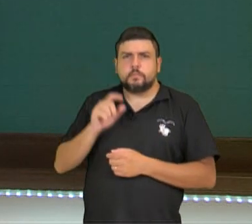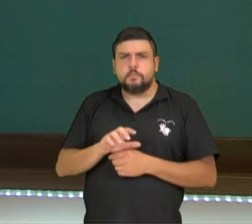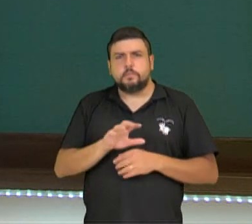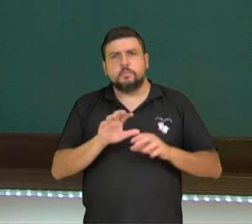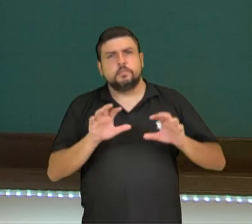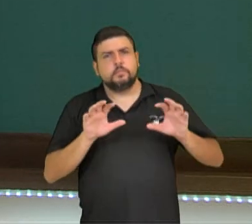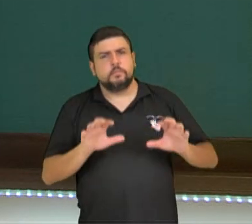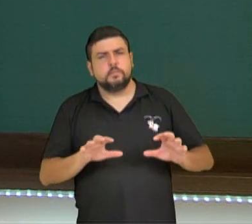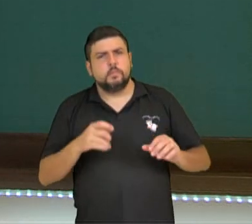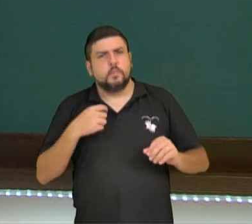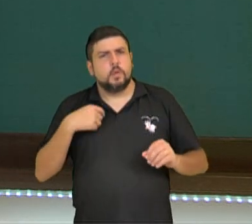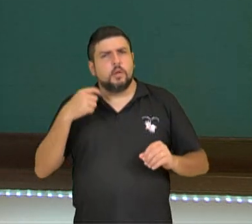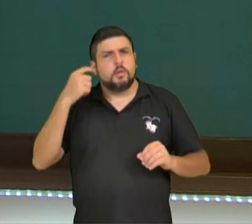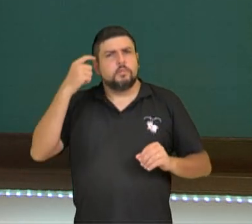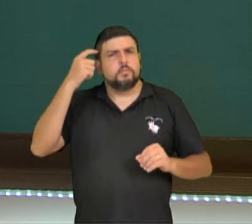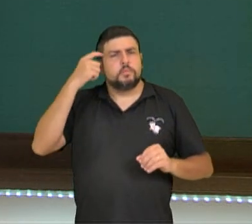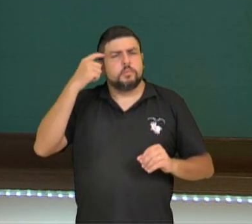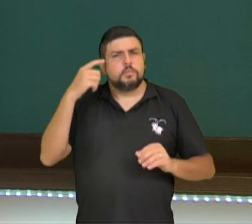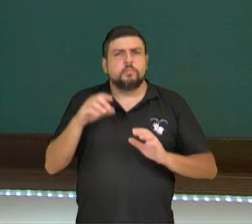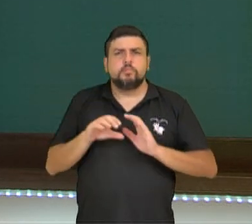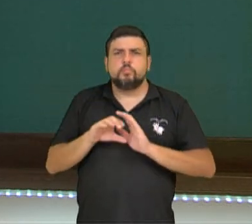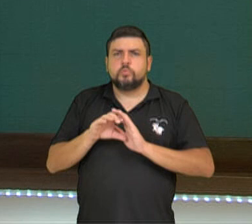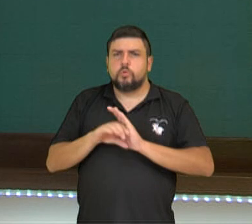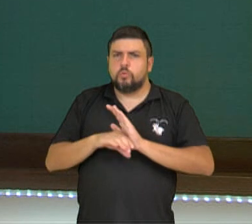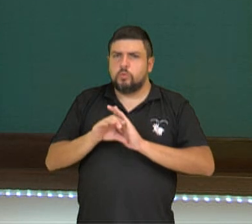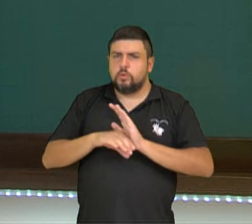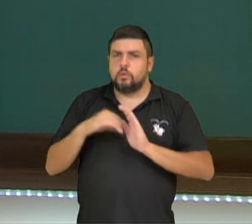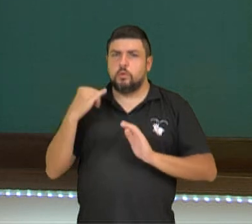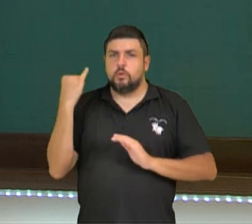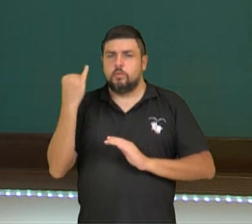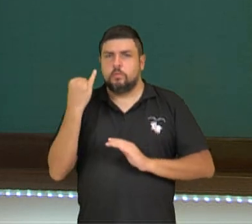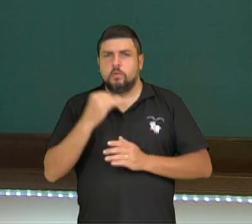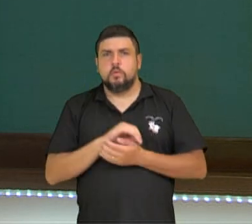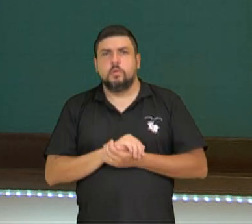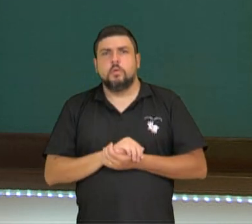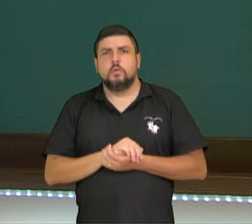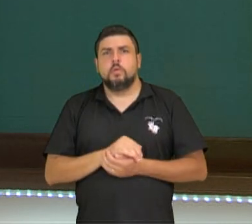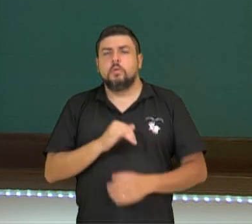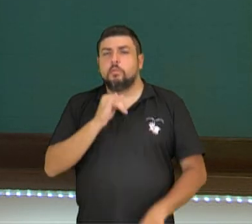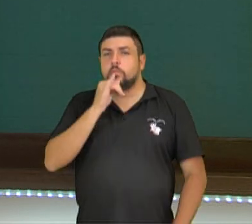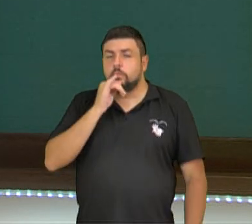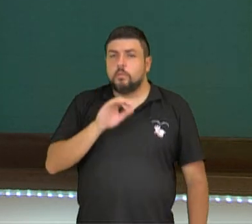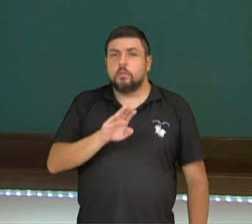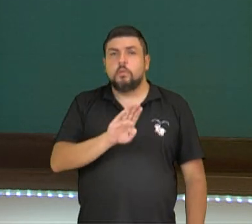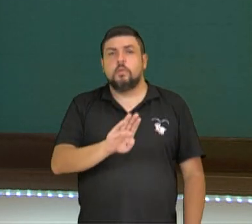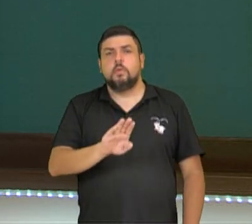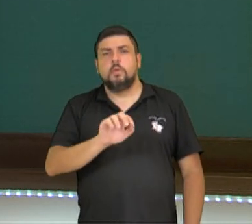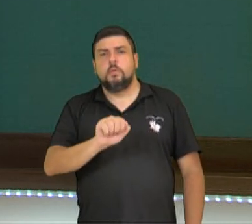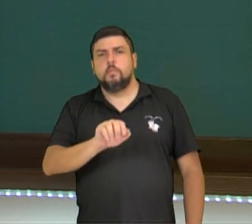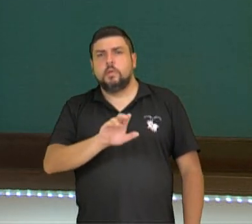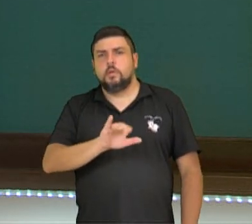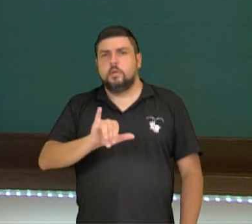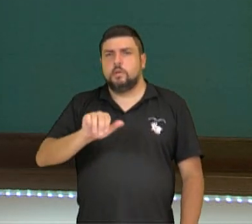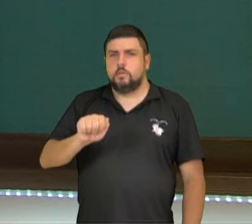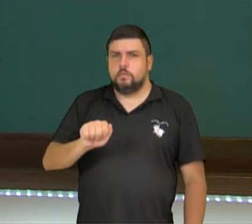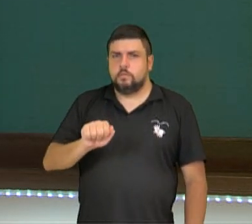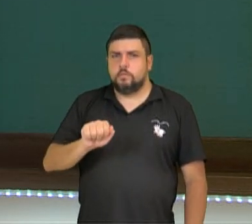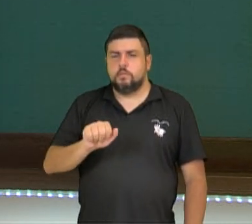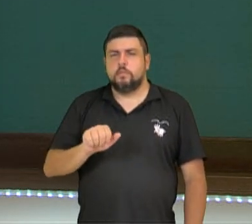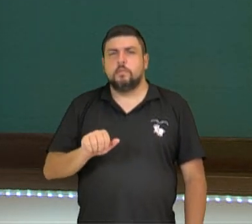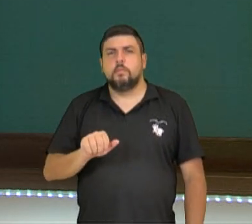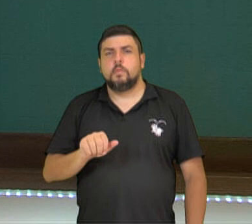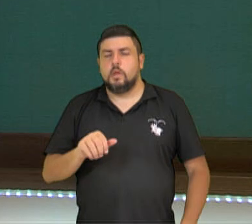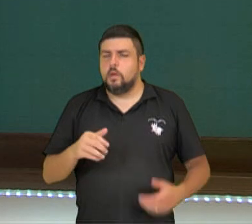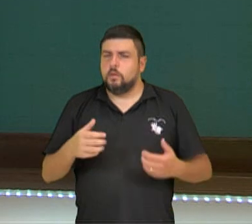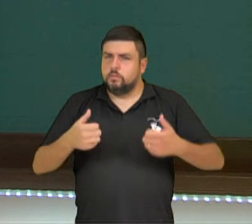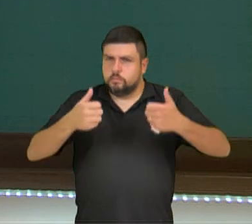relembrar conceitos importantes, como é o caso do conceito de bacias hidrográficas. Estamos falando das bacias